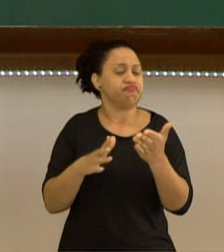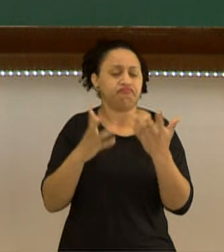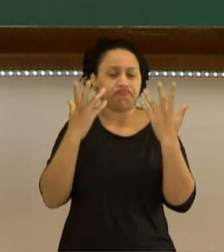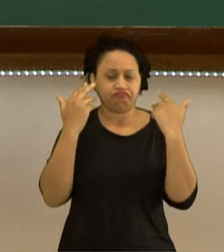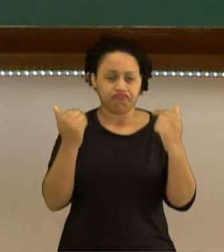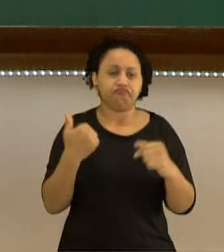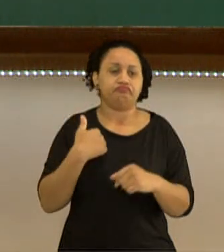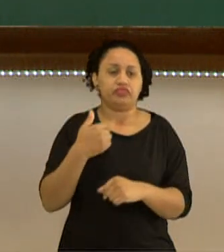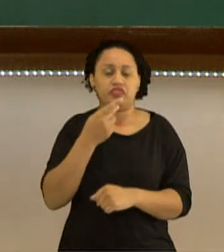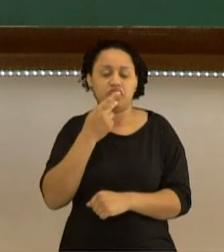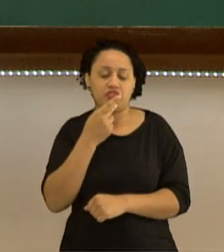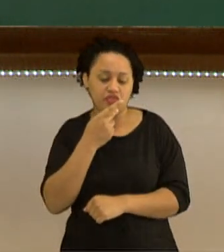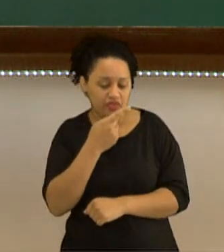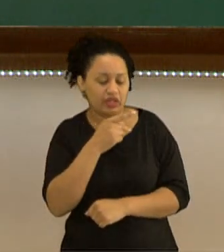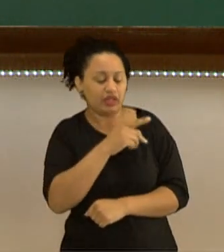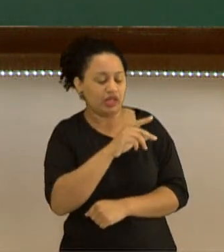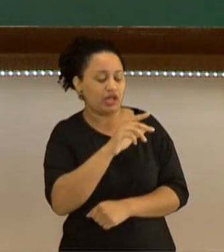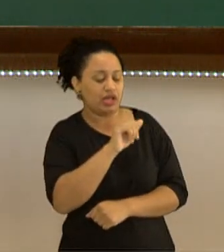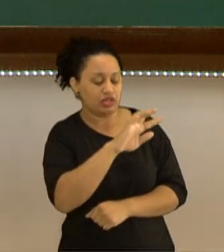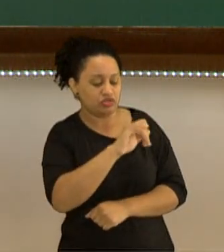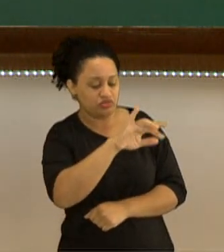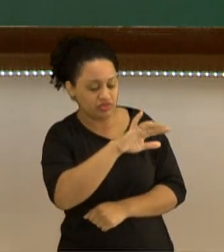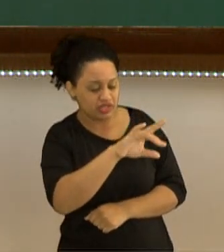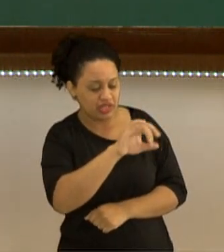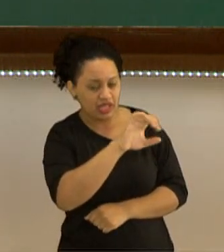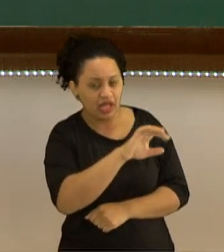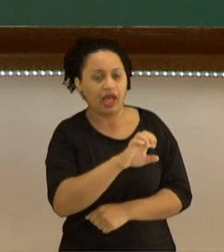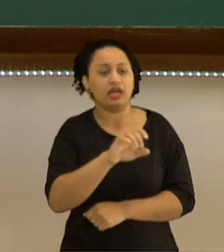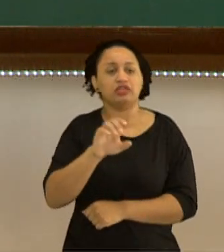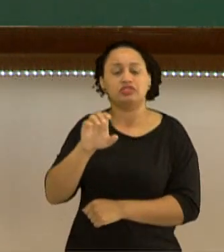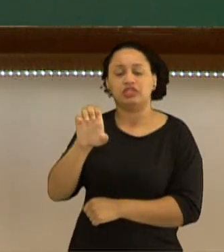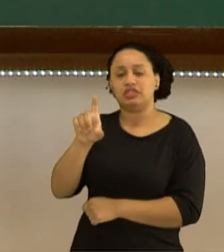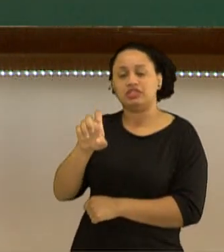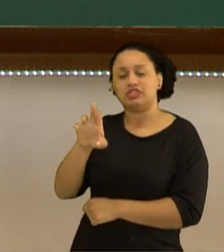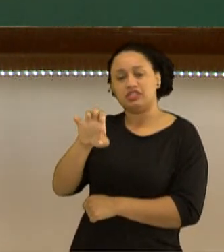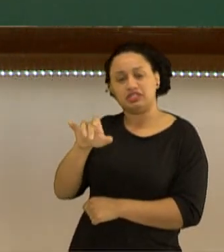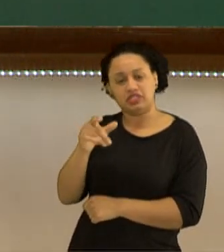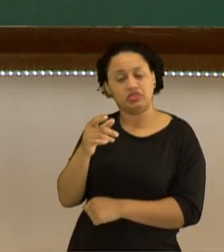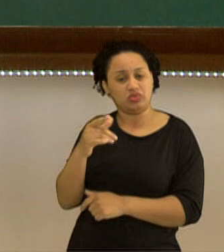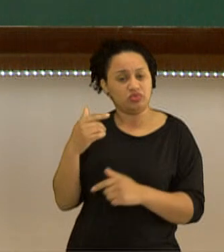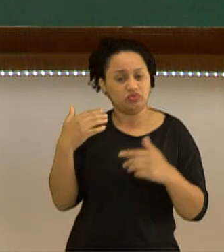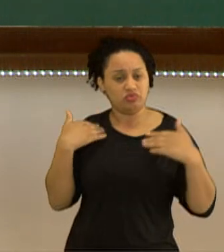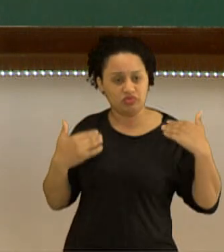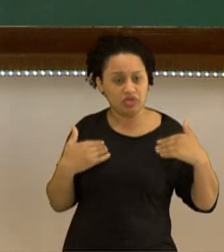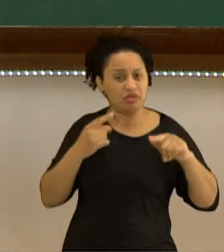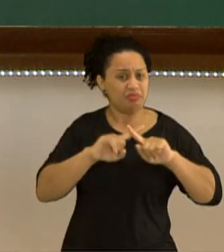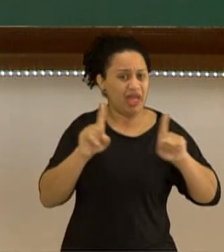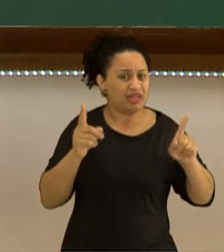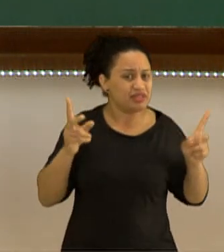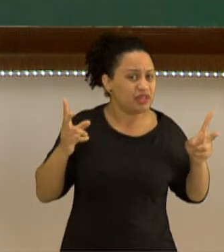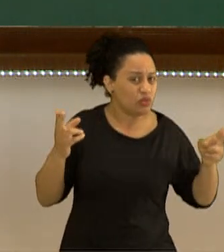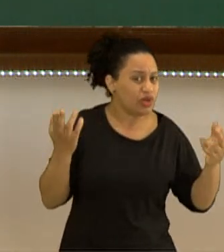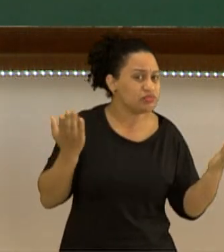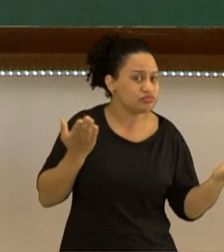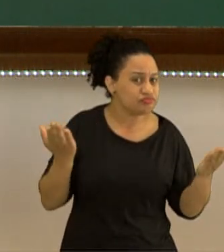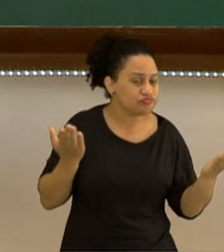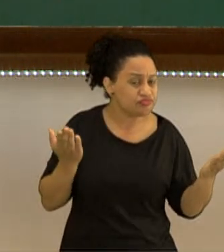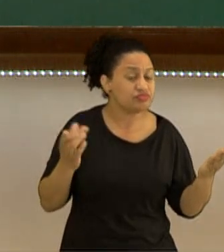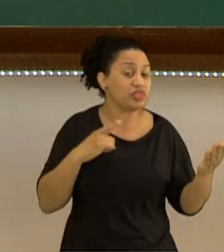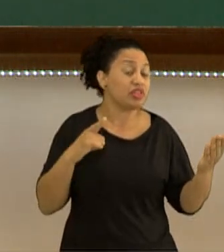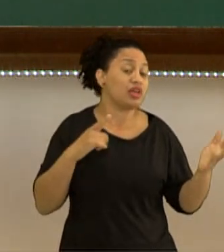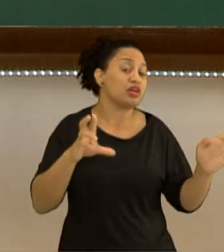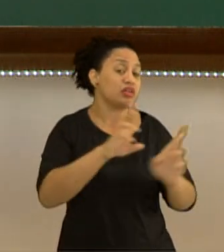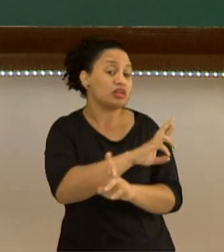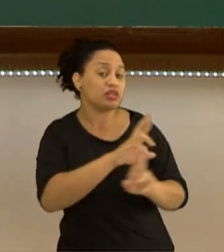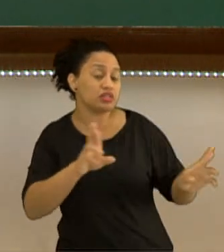ouvirmos falar em atividade física e exercício físico. Mas a pergunta é, será que é a mesma coisa? Será que existe alguma